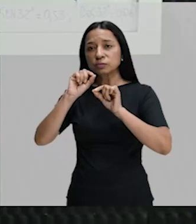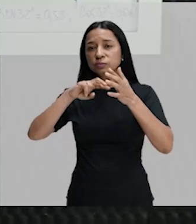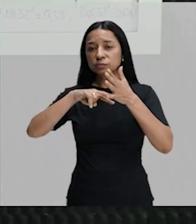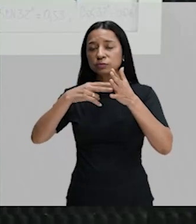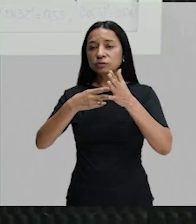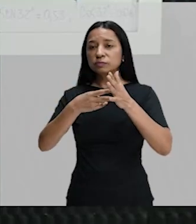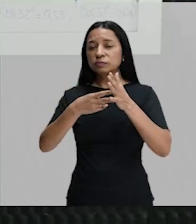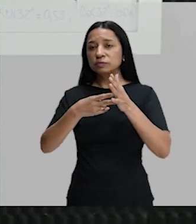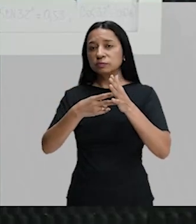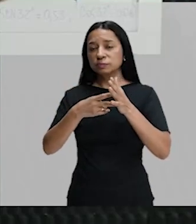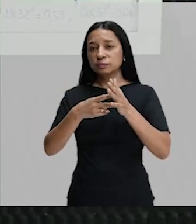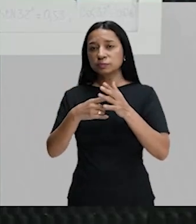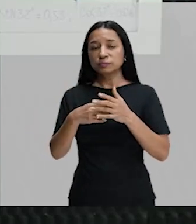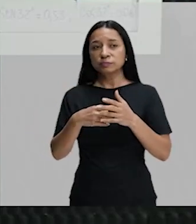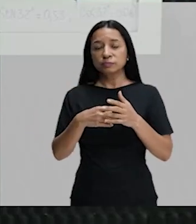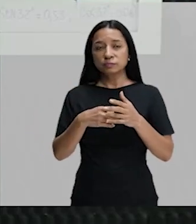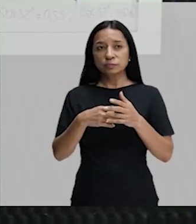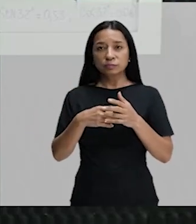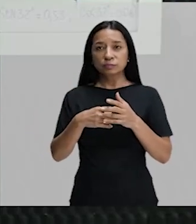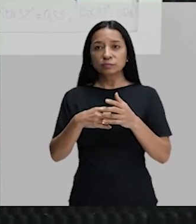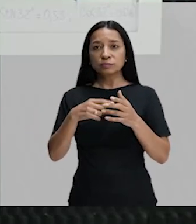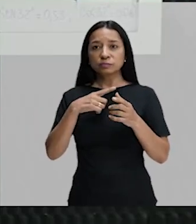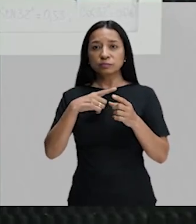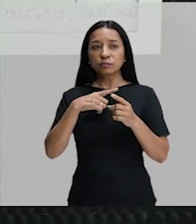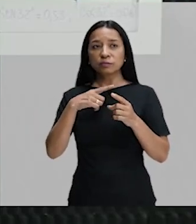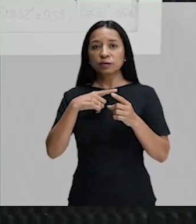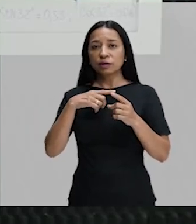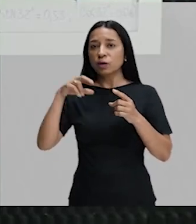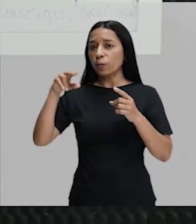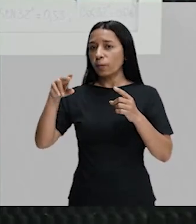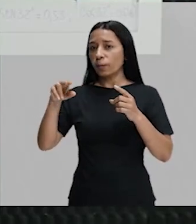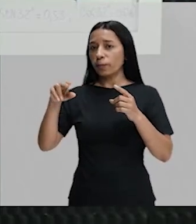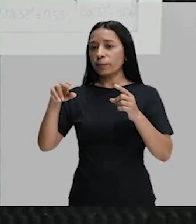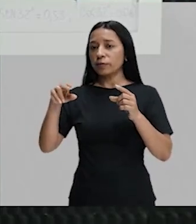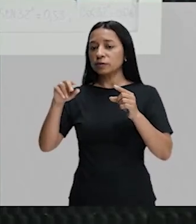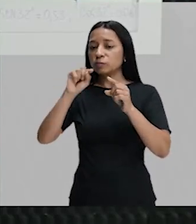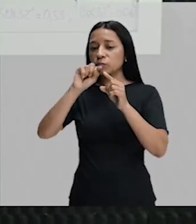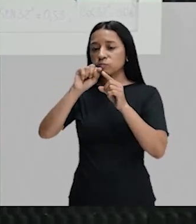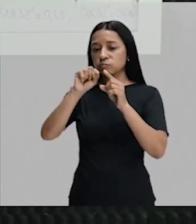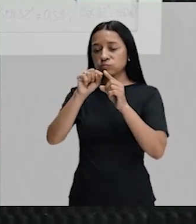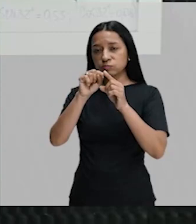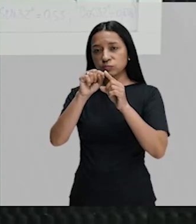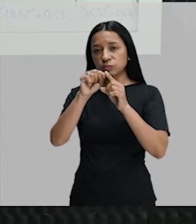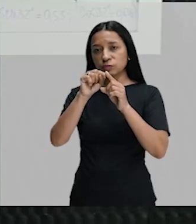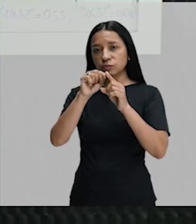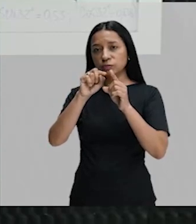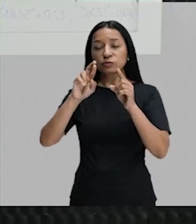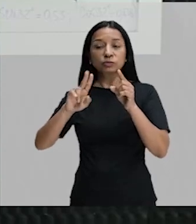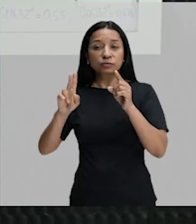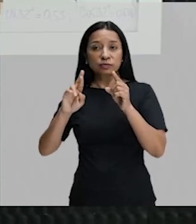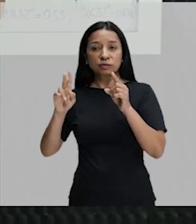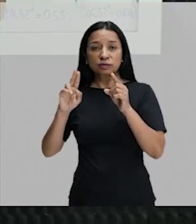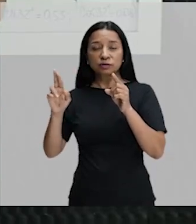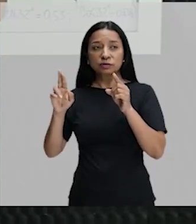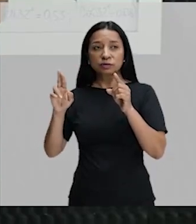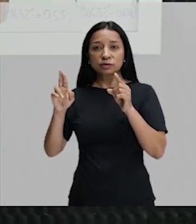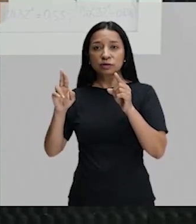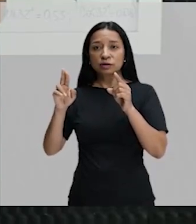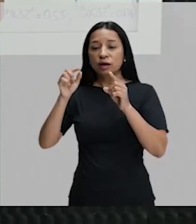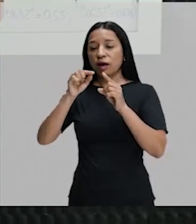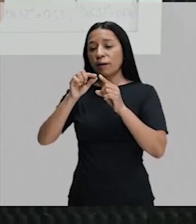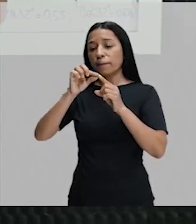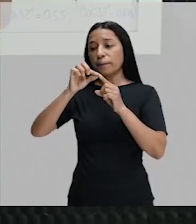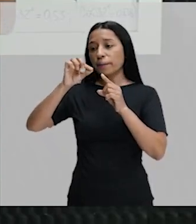três triângulos têm em comum? O que eles têm em comum é que eles têm o mesmo ângulo, tá? E o que eles têm de diferente? A medida